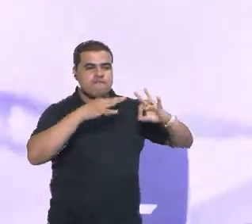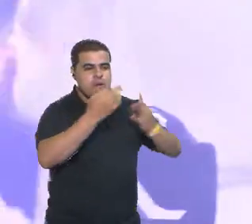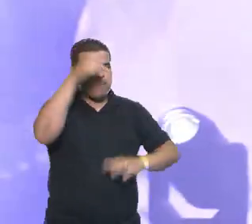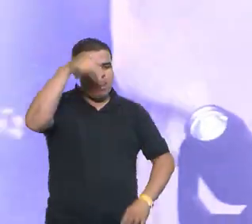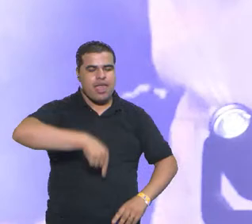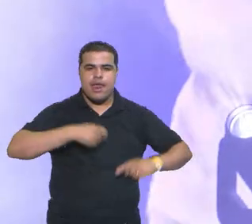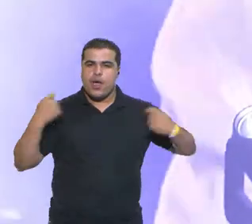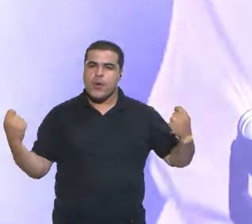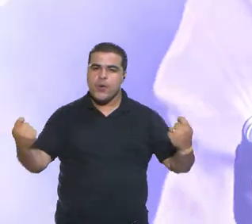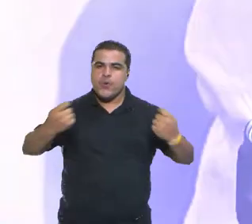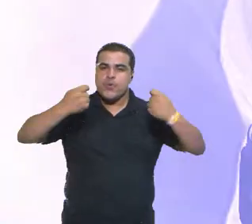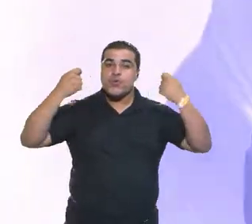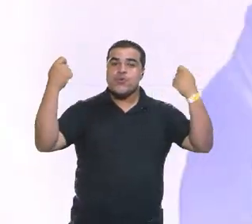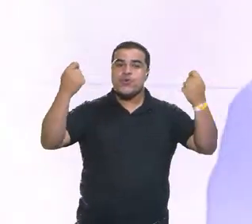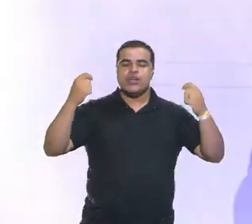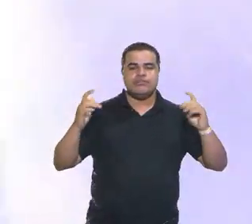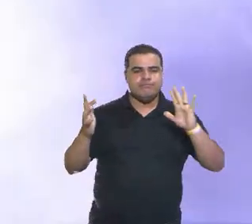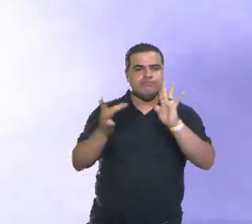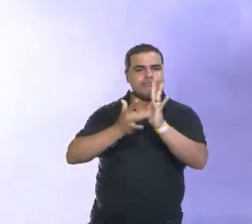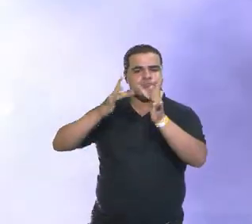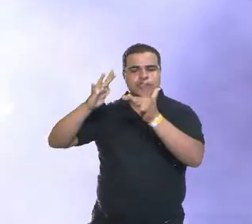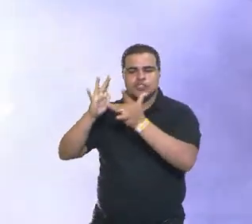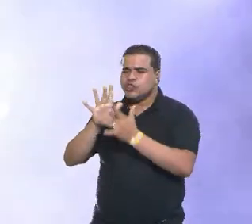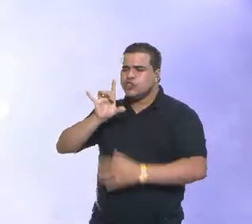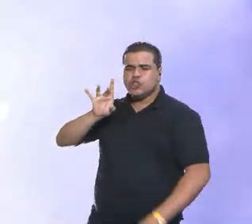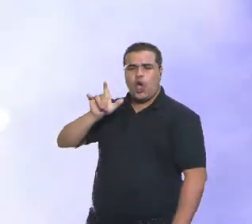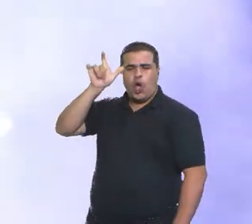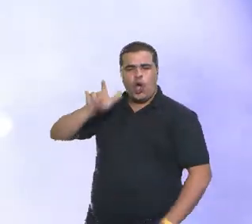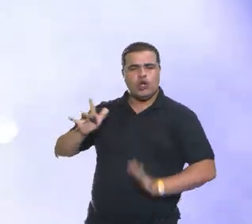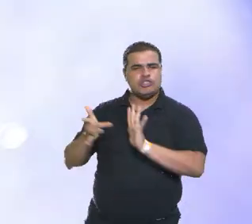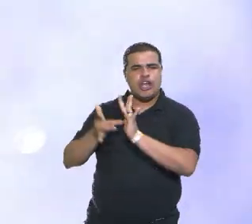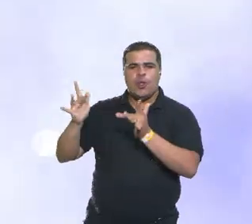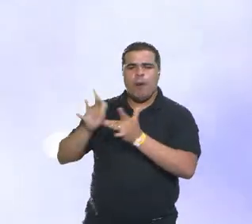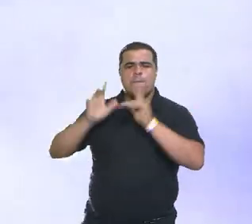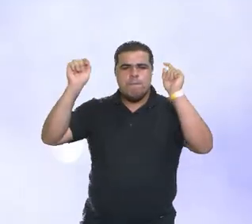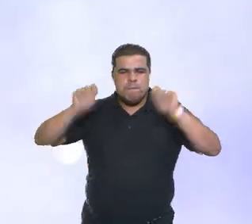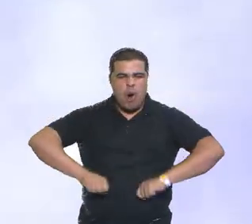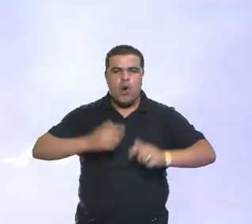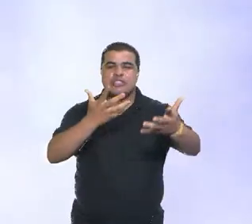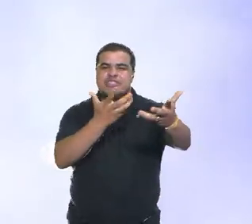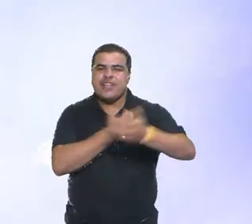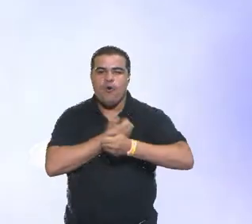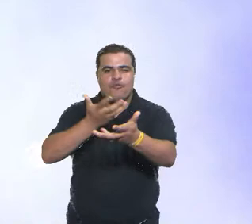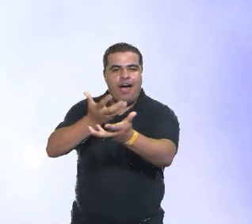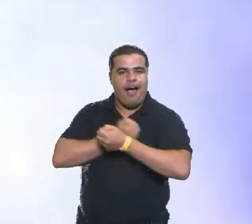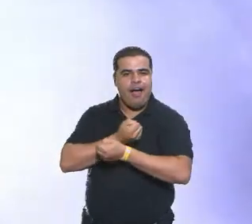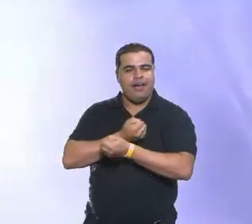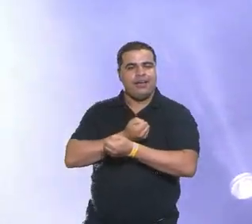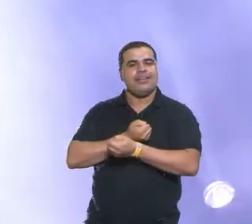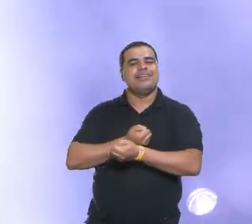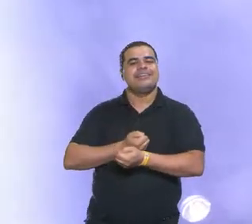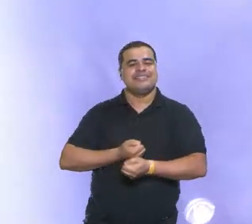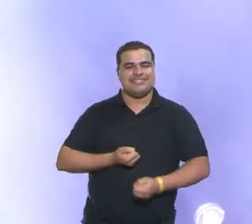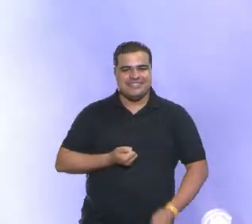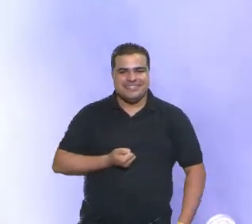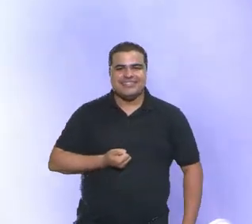Caruaru que Cristo somente Cristo tem poder para salvar